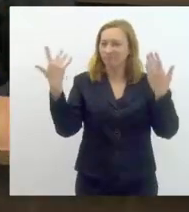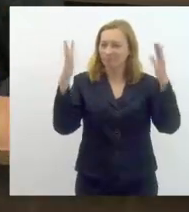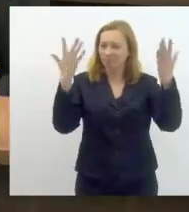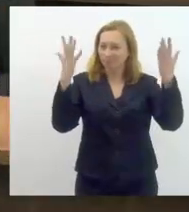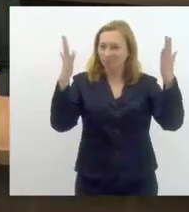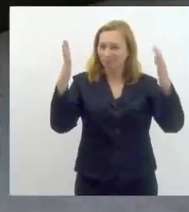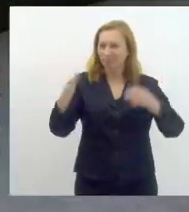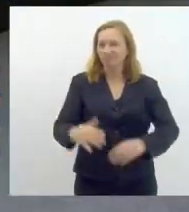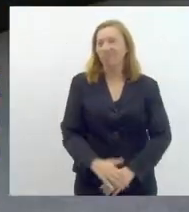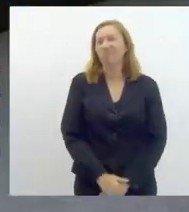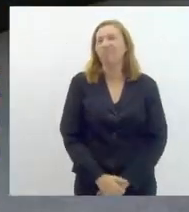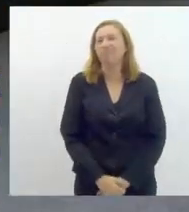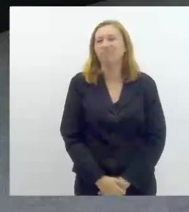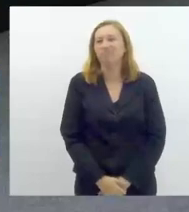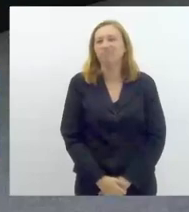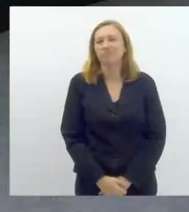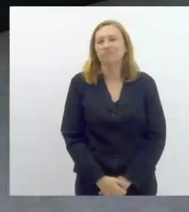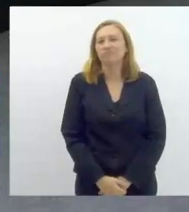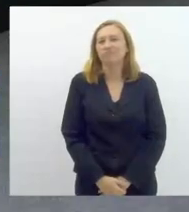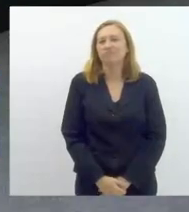Obrigado. Muito obrigado.